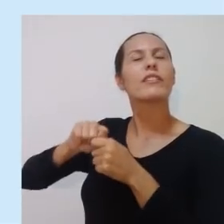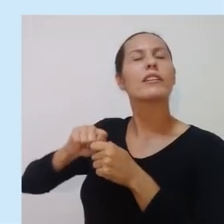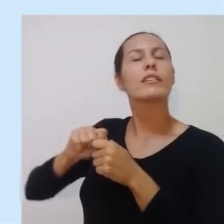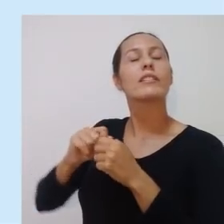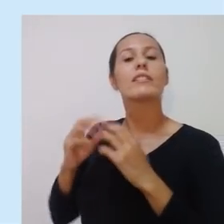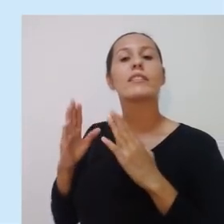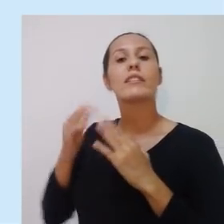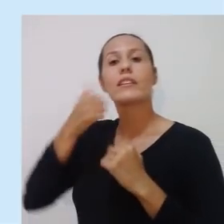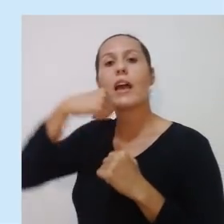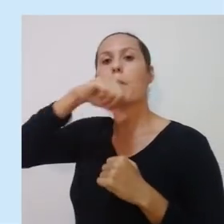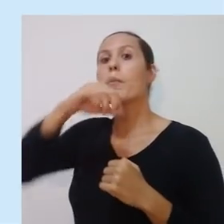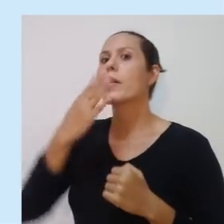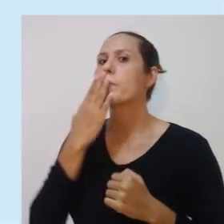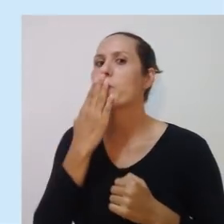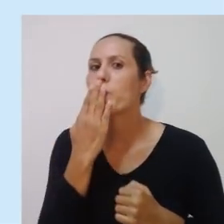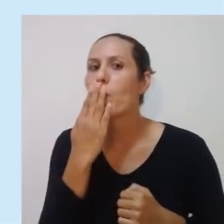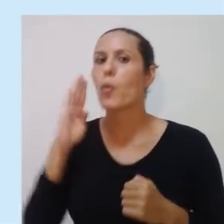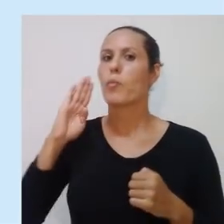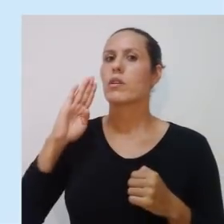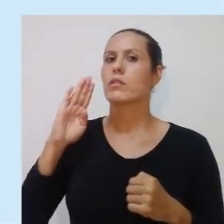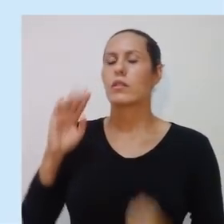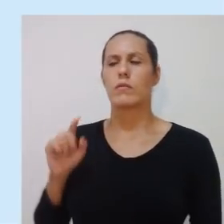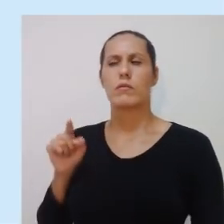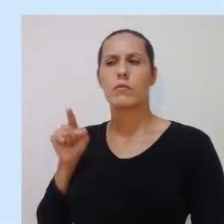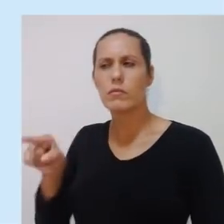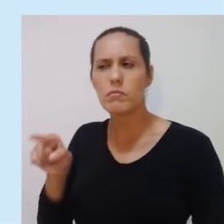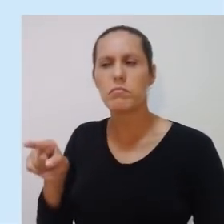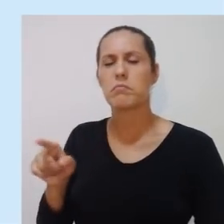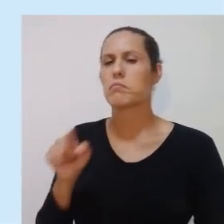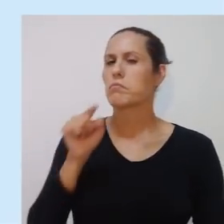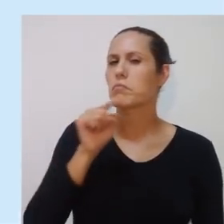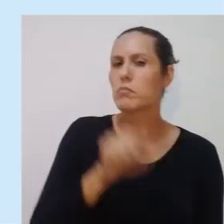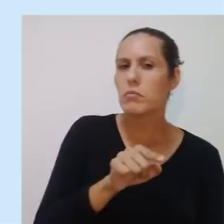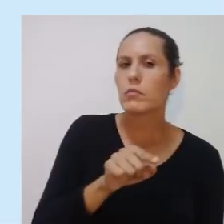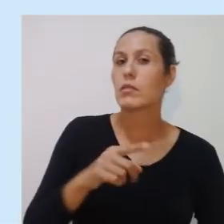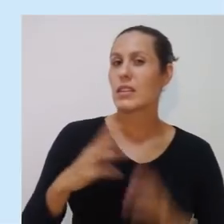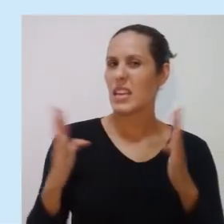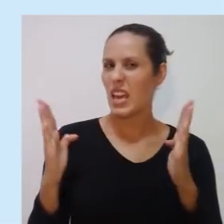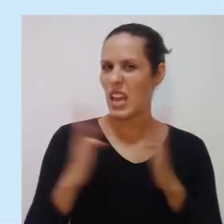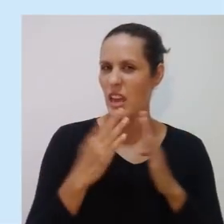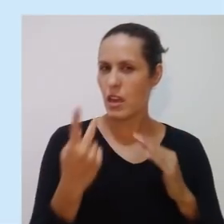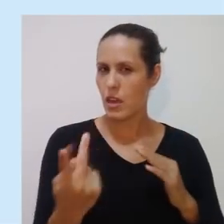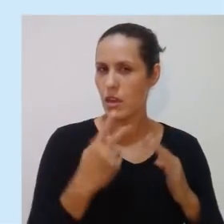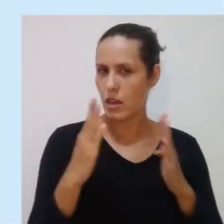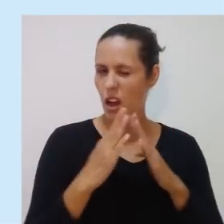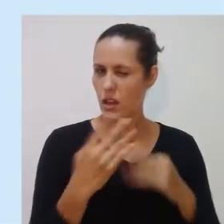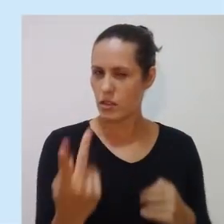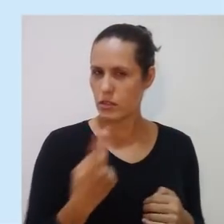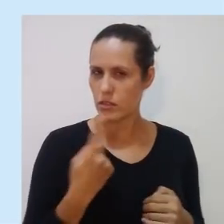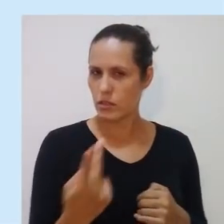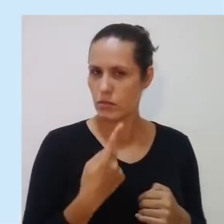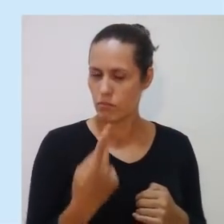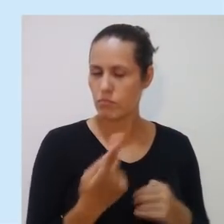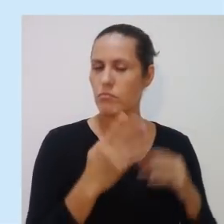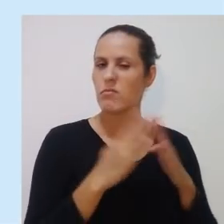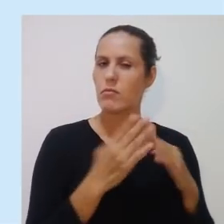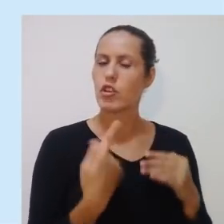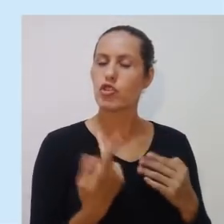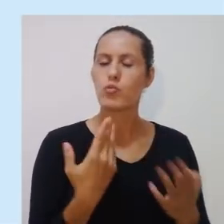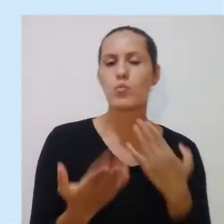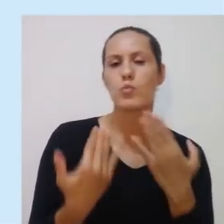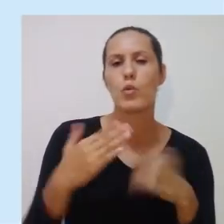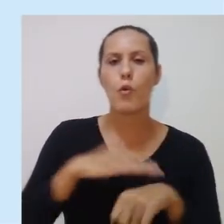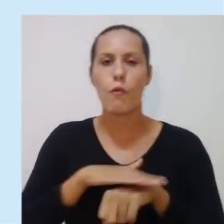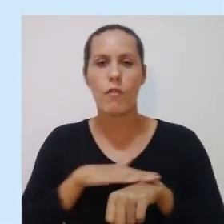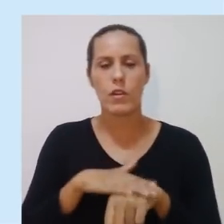fizeram alguma coisa e a mãe prometeu. Fulano, fulana, em casa a gente conversa, em casa a gente